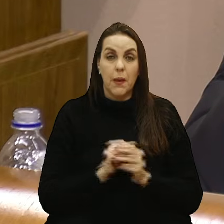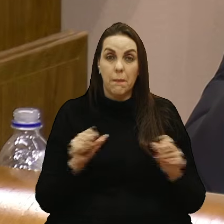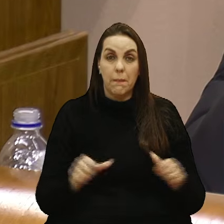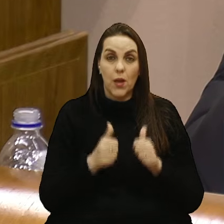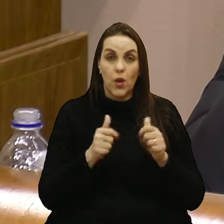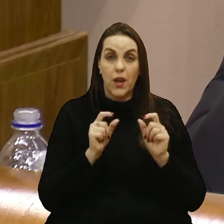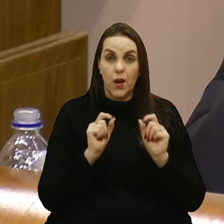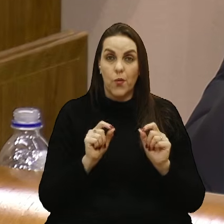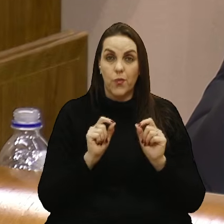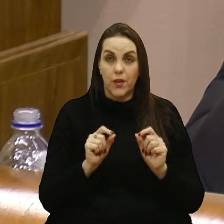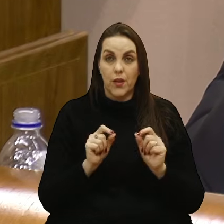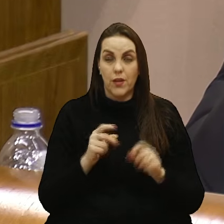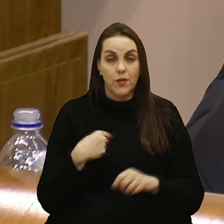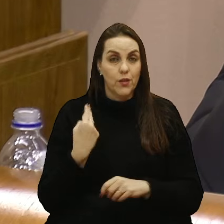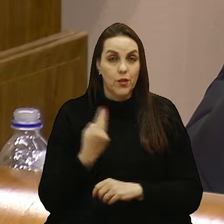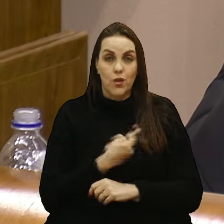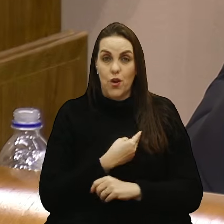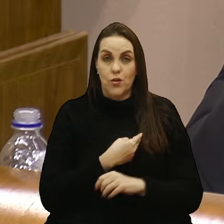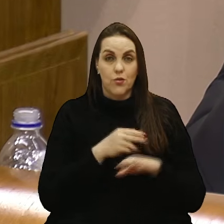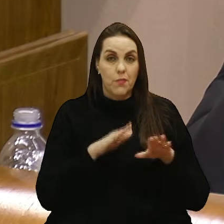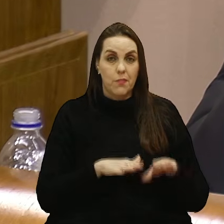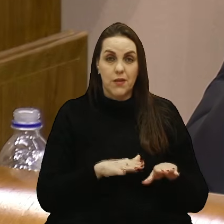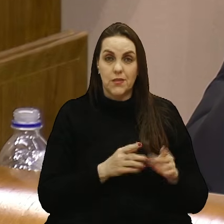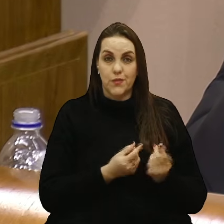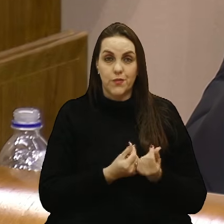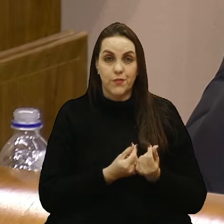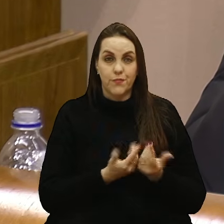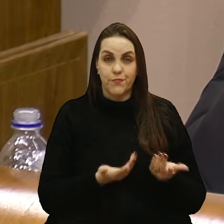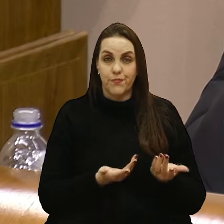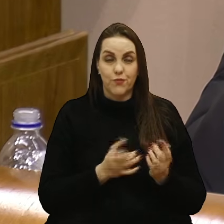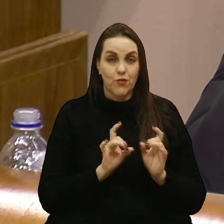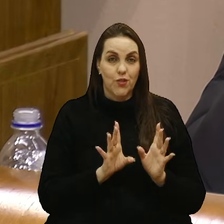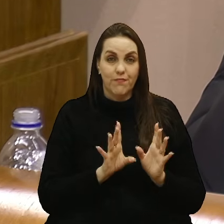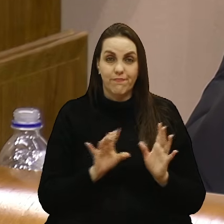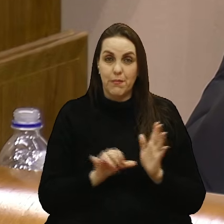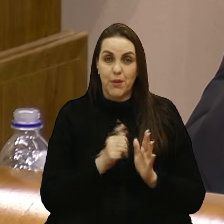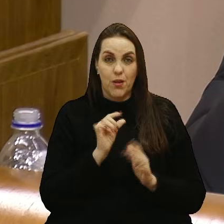nisso? Só o nosso passivo, só. Porque